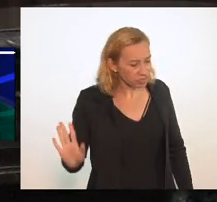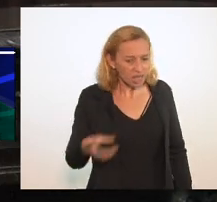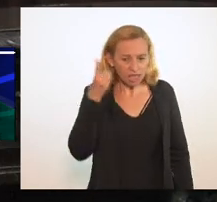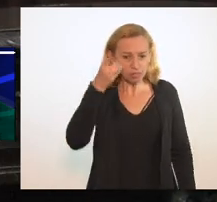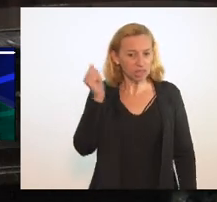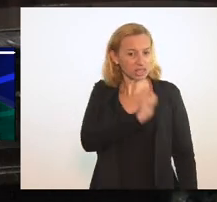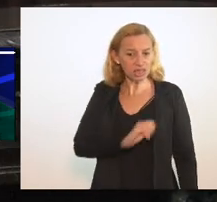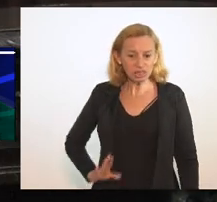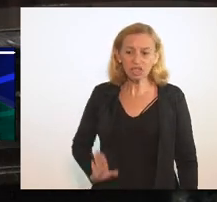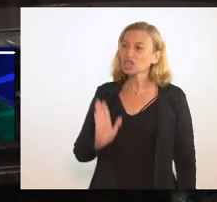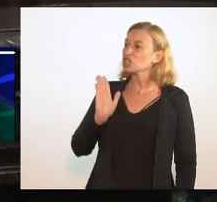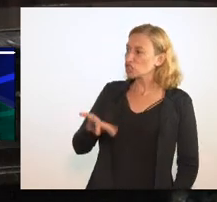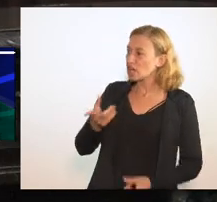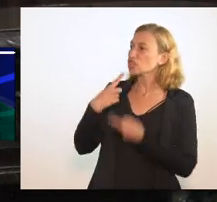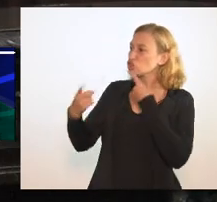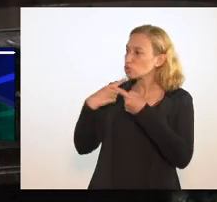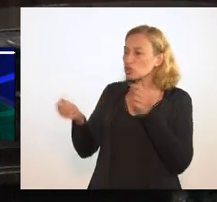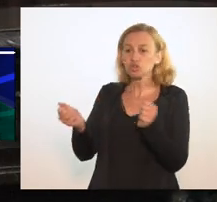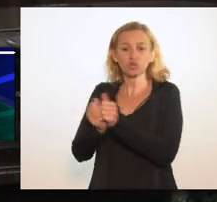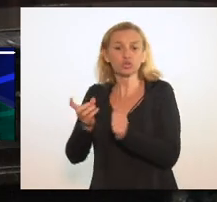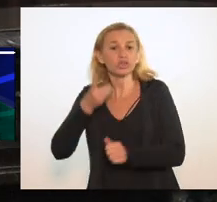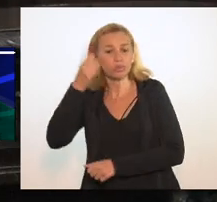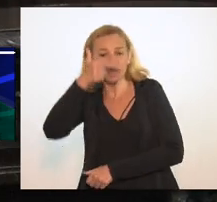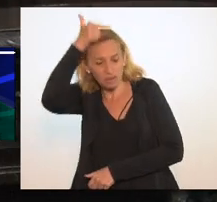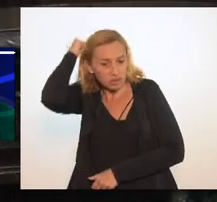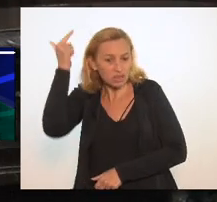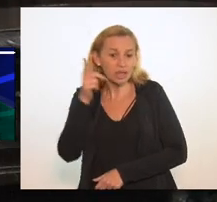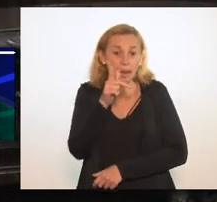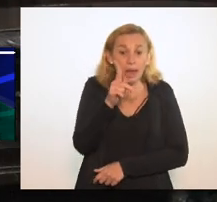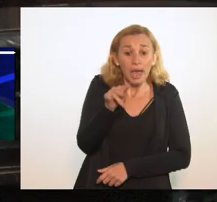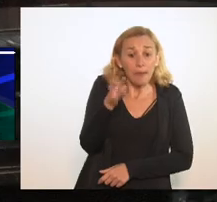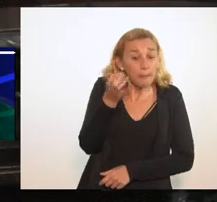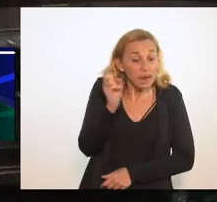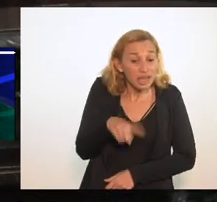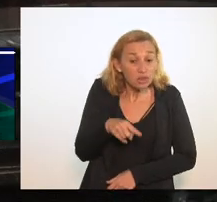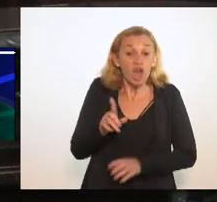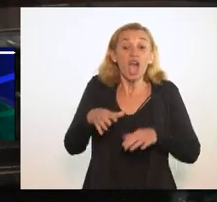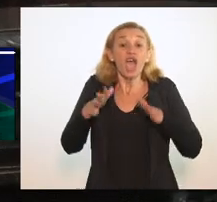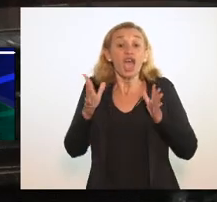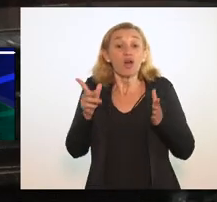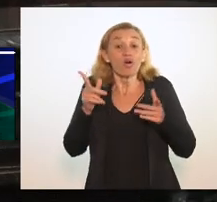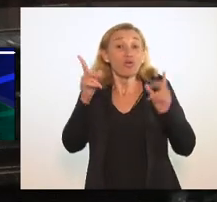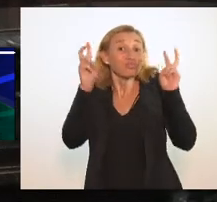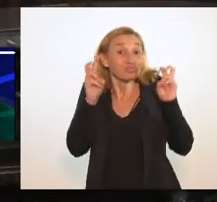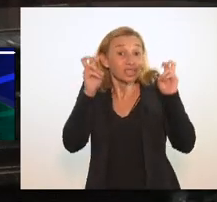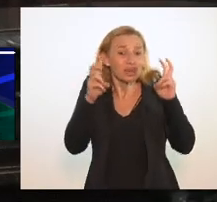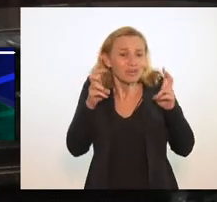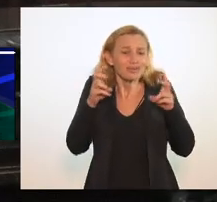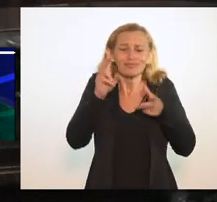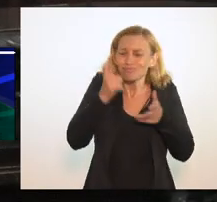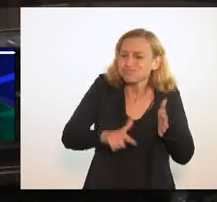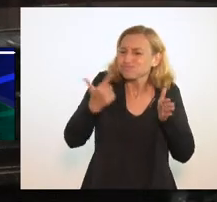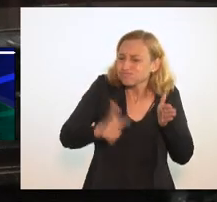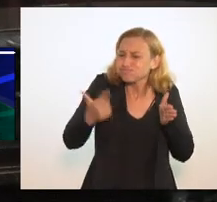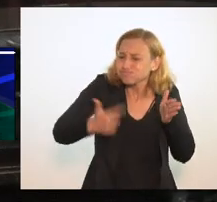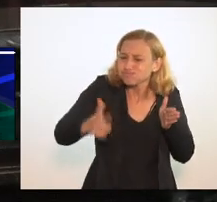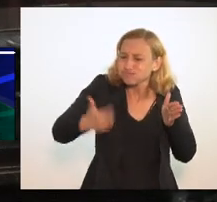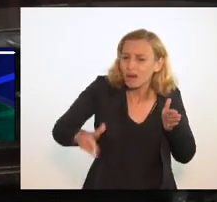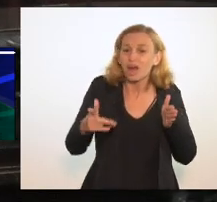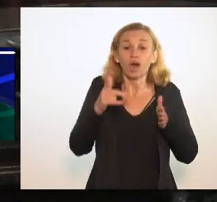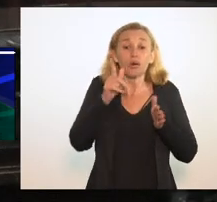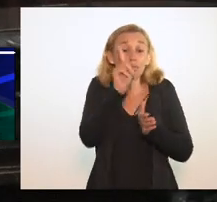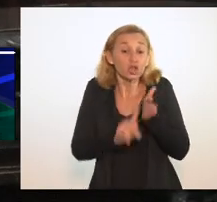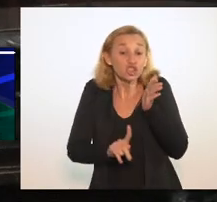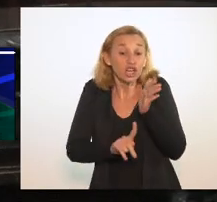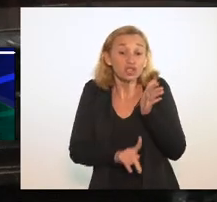Siliano debateu junto com o deputado Luiz Paulo a questão do Repetro. É um tema que muitas vezes foi debatido, há projeto de lei tramitando na